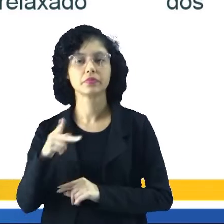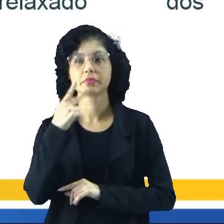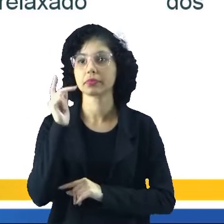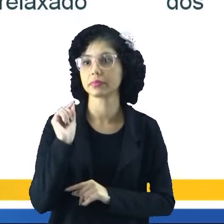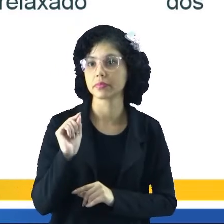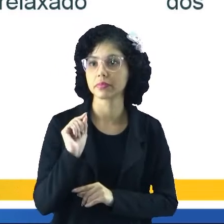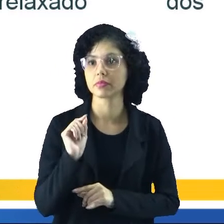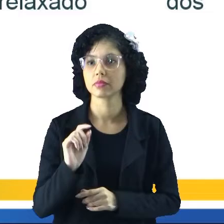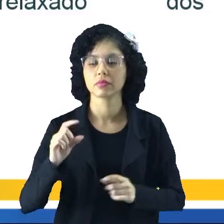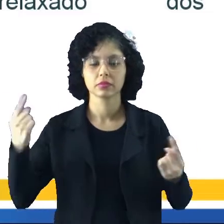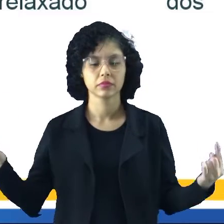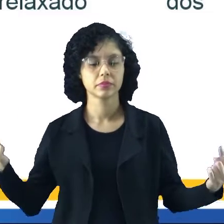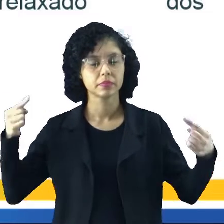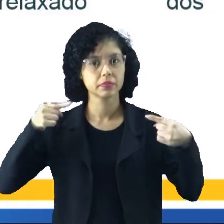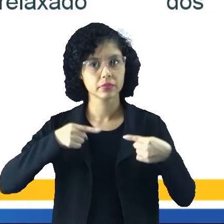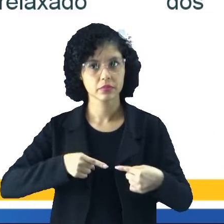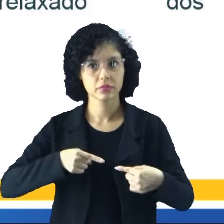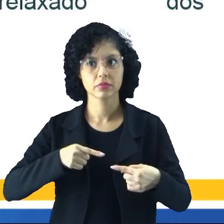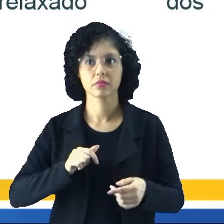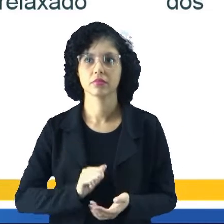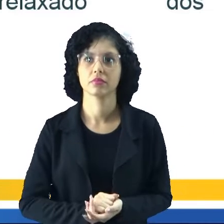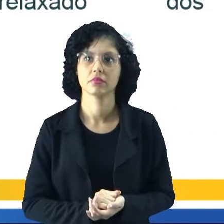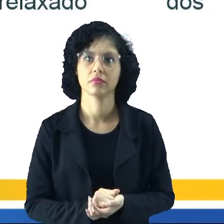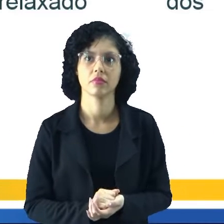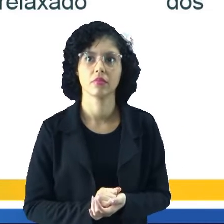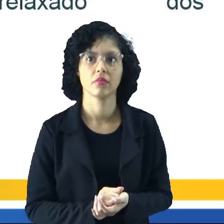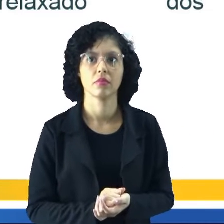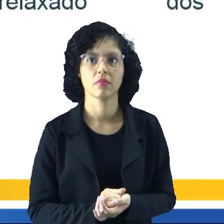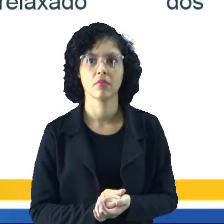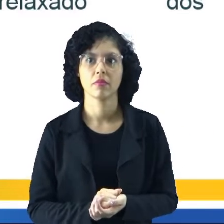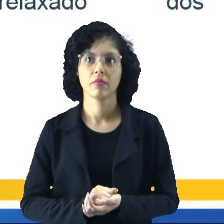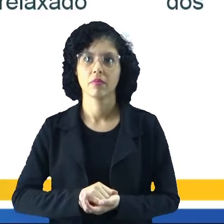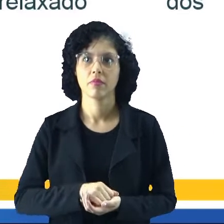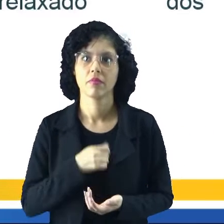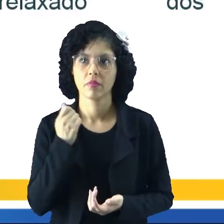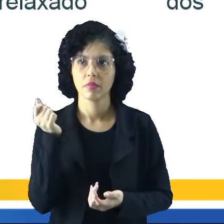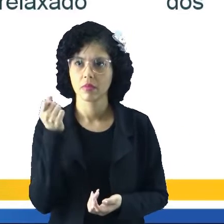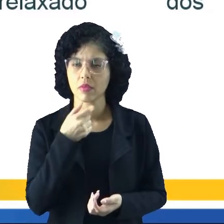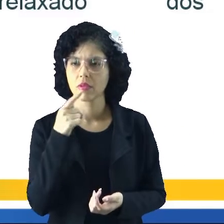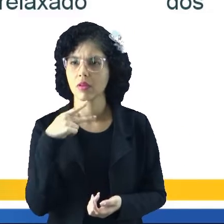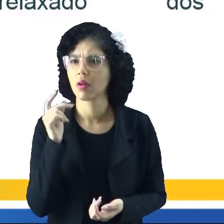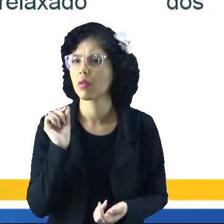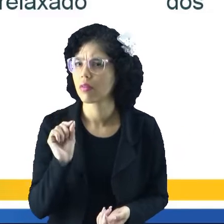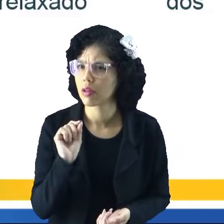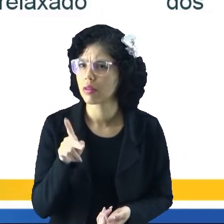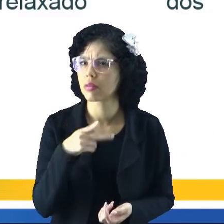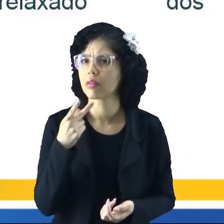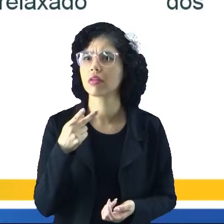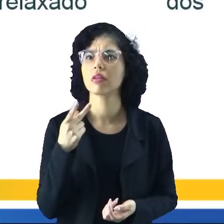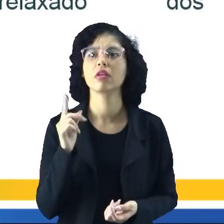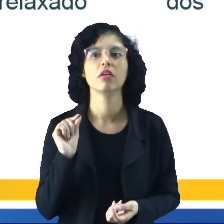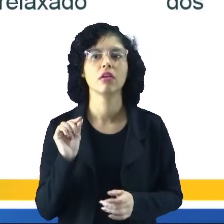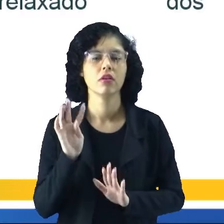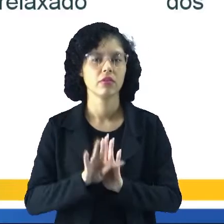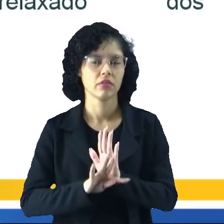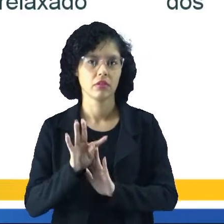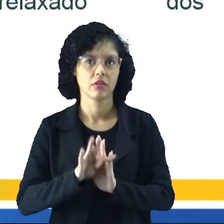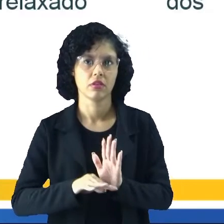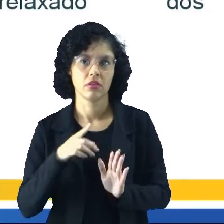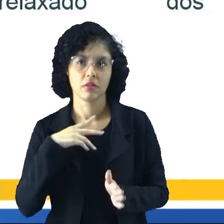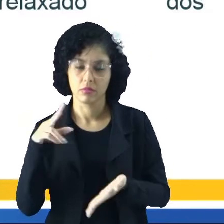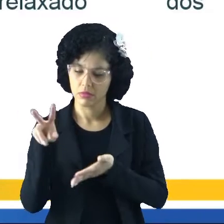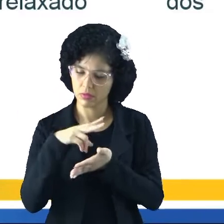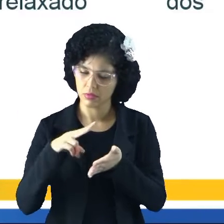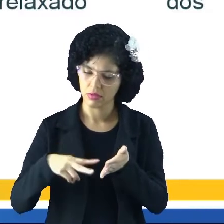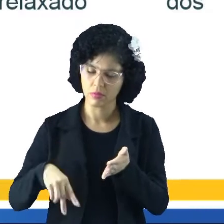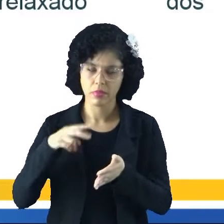de disputa. Seu efeito humorístico reside no, né? Então, nós temos que ler ali,